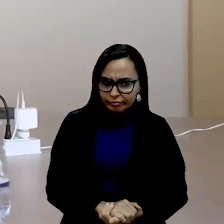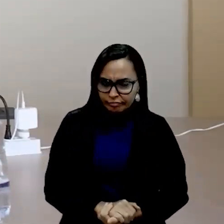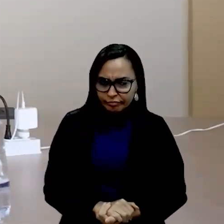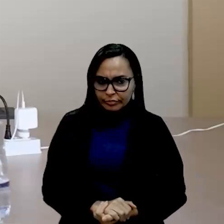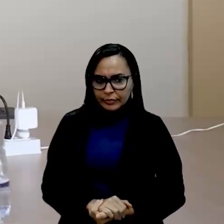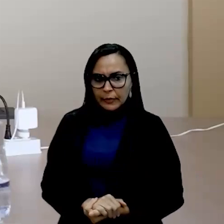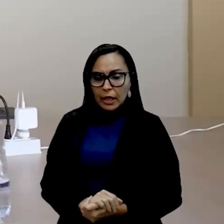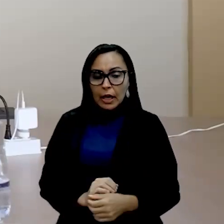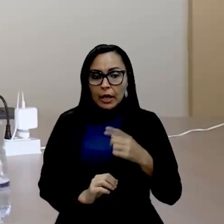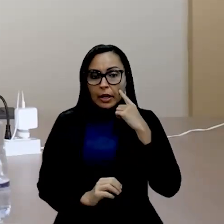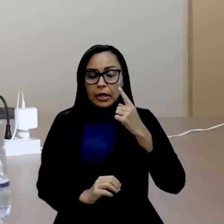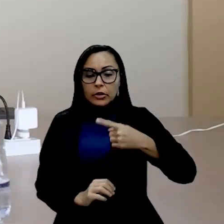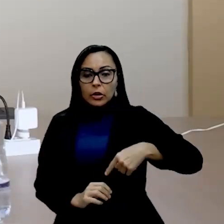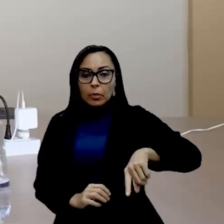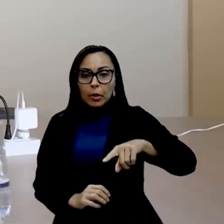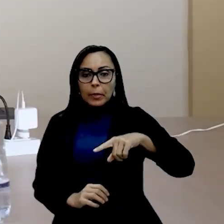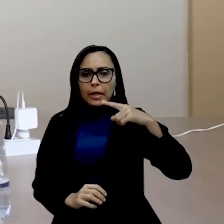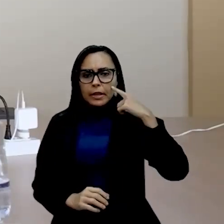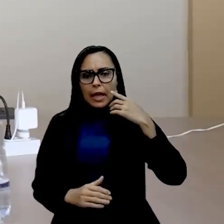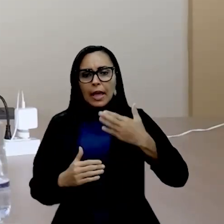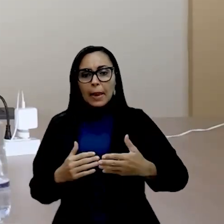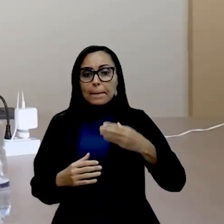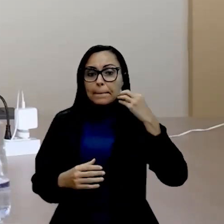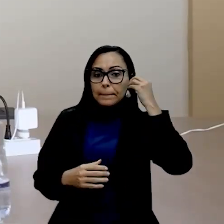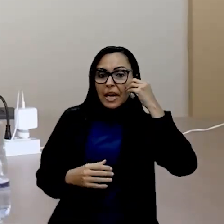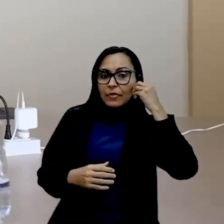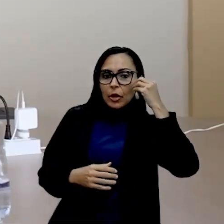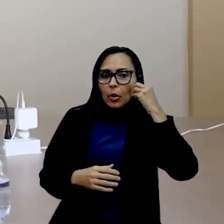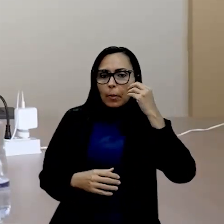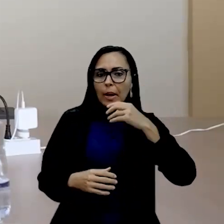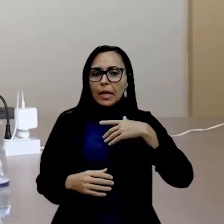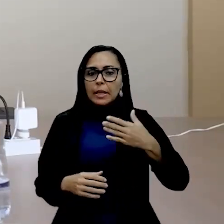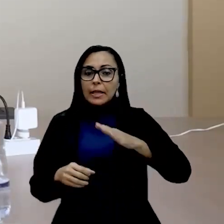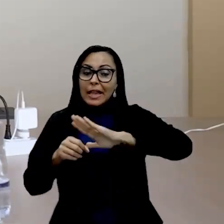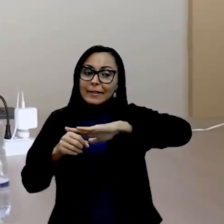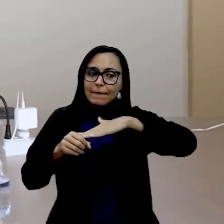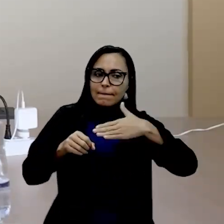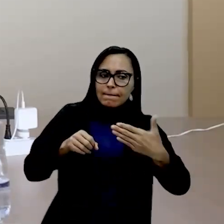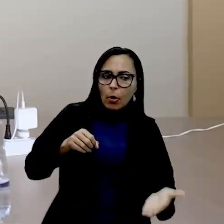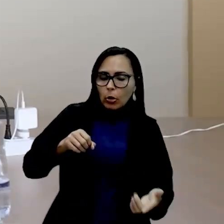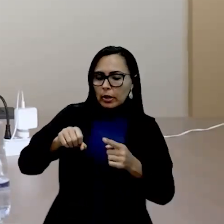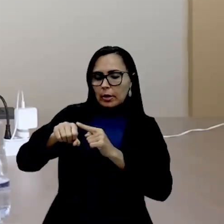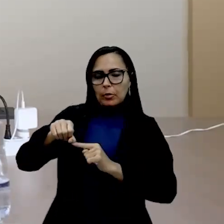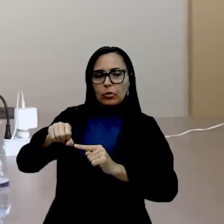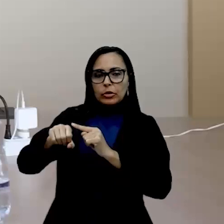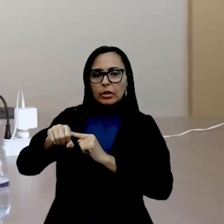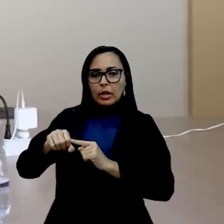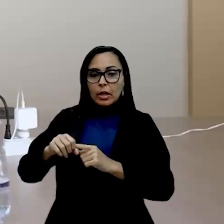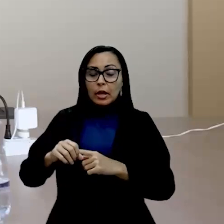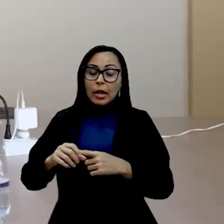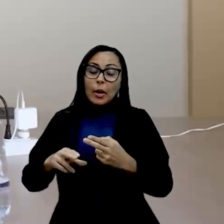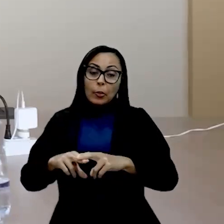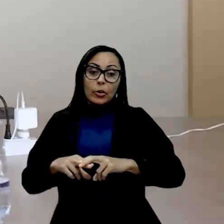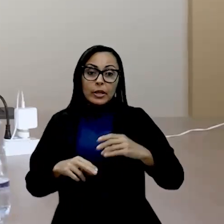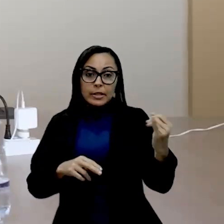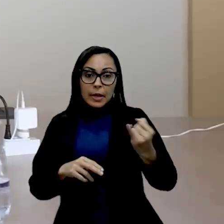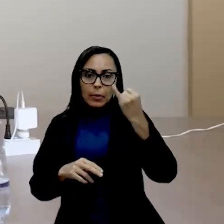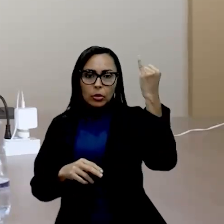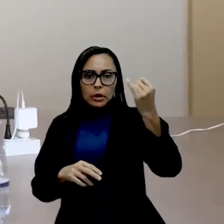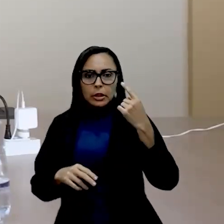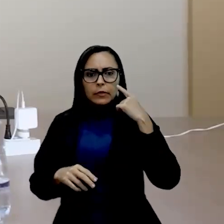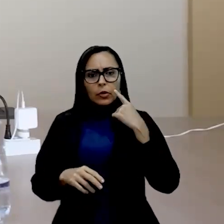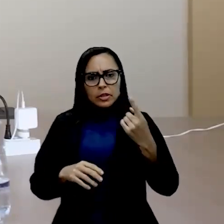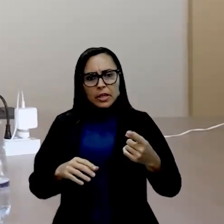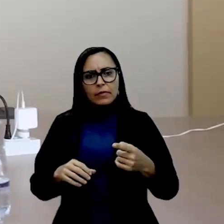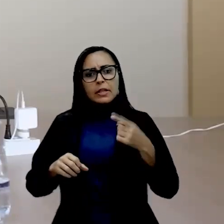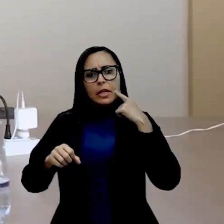aqui, ele ocorre preferencialmente na parte externa da próstata. Por isso que é importante você fazer o exame